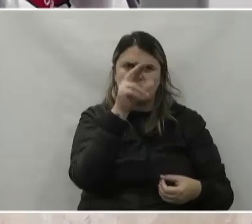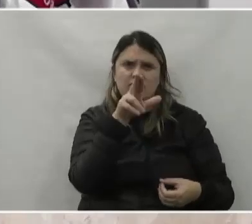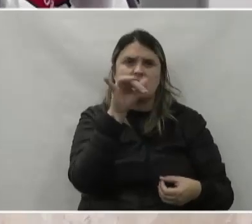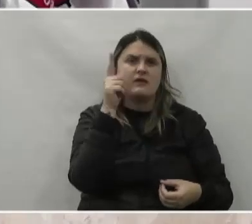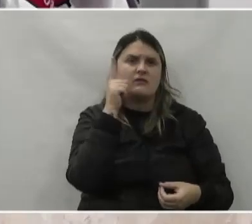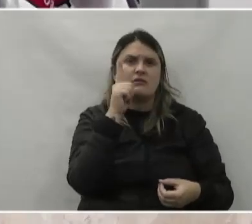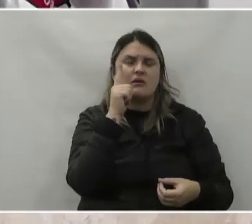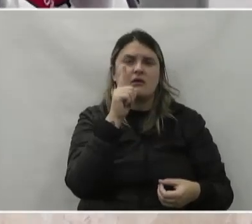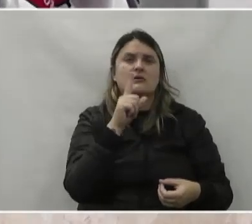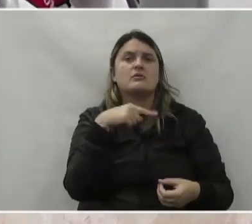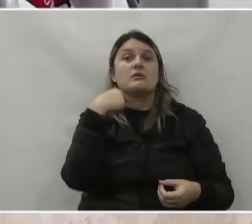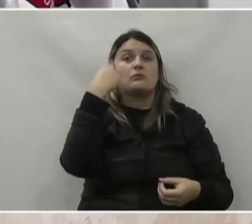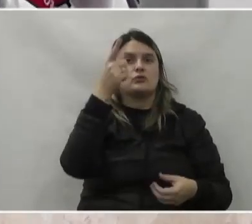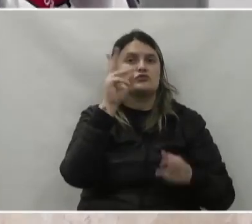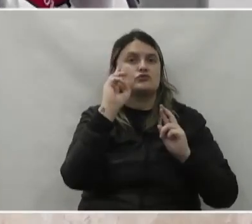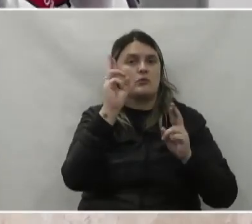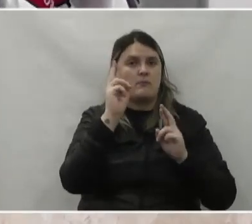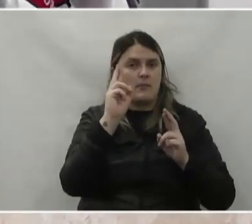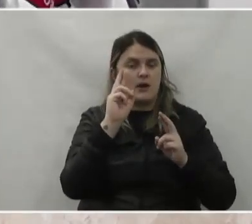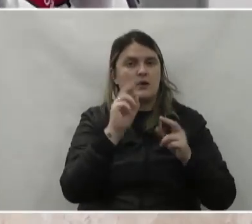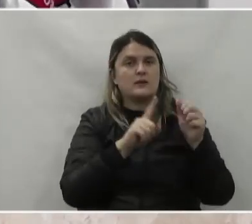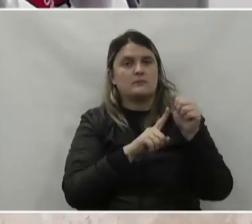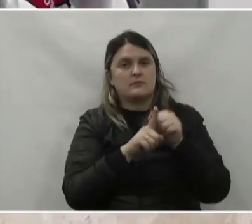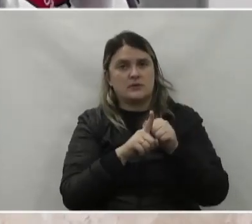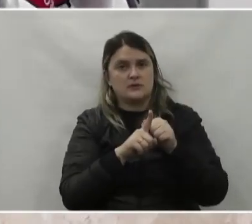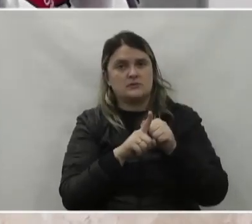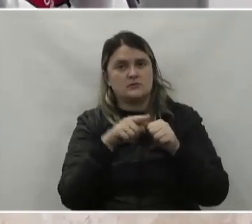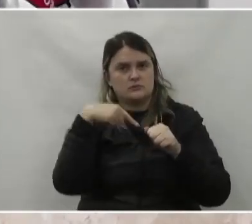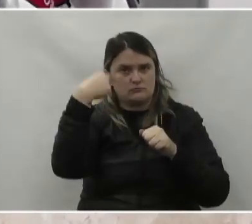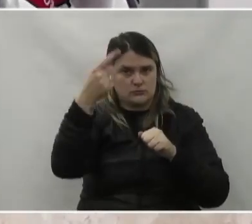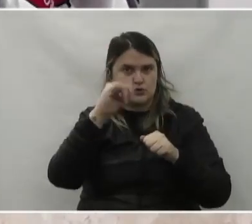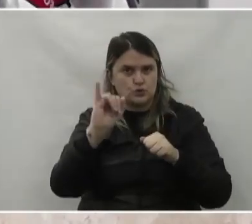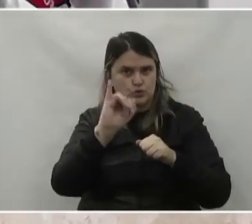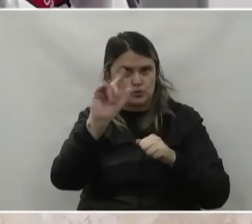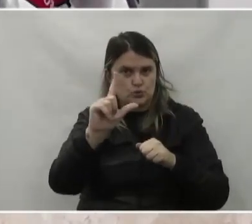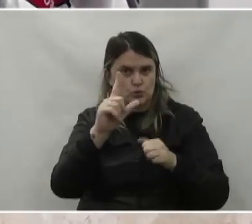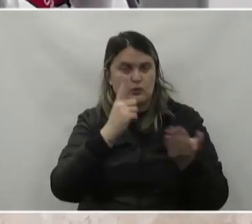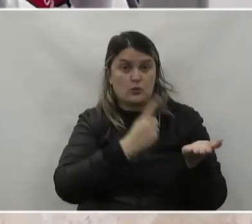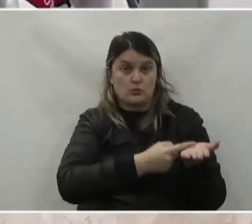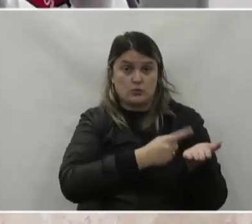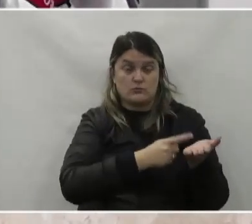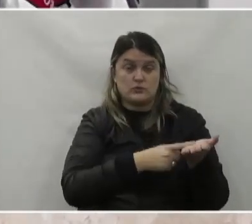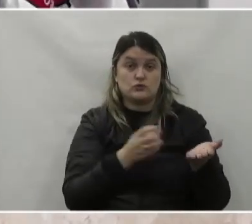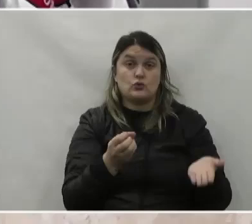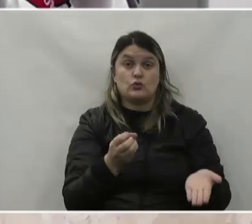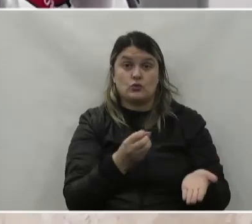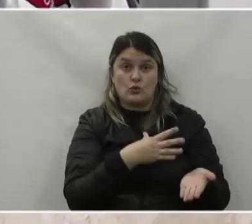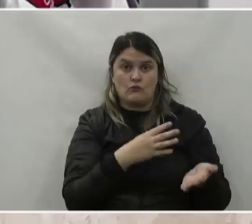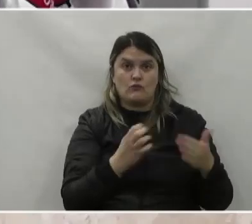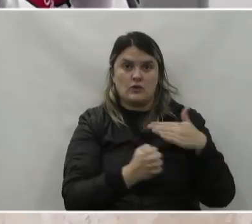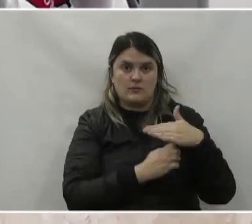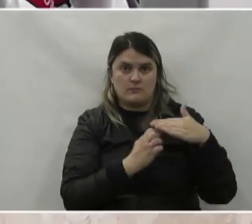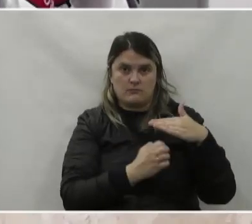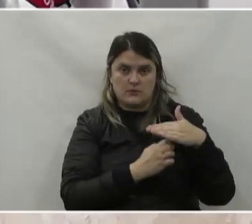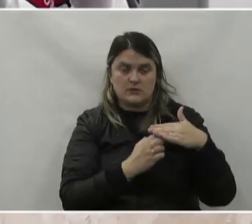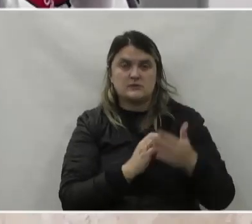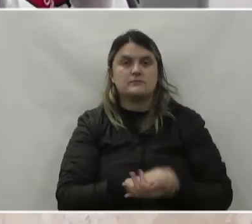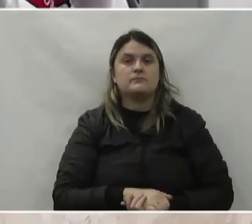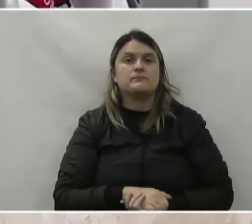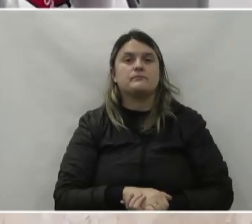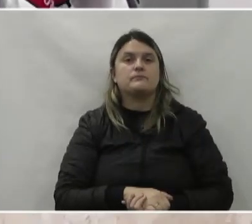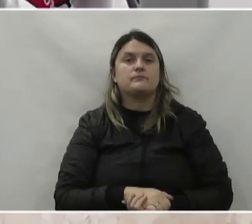e espero que a partir do mês que vem, isso é um compromisso da empresa com o Poder